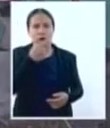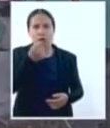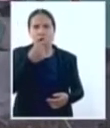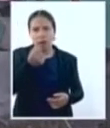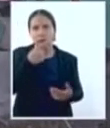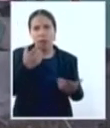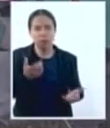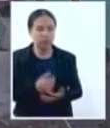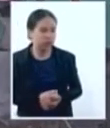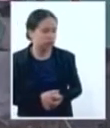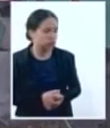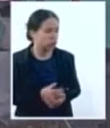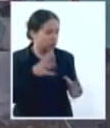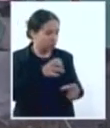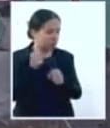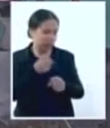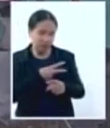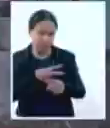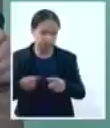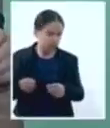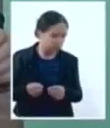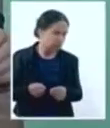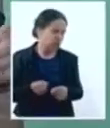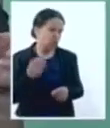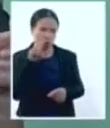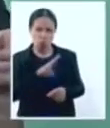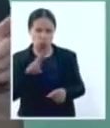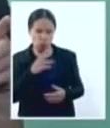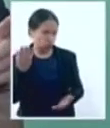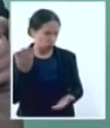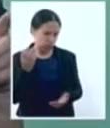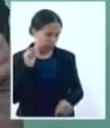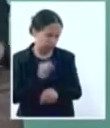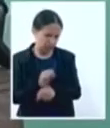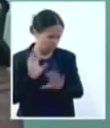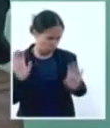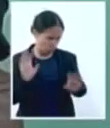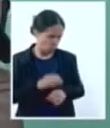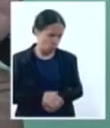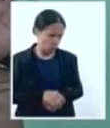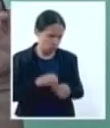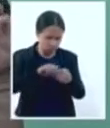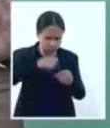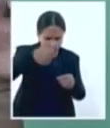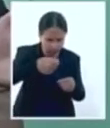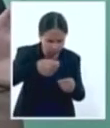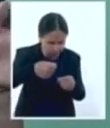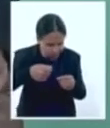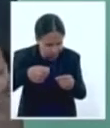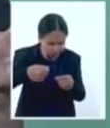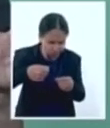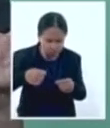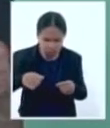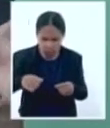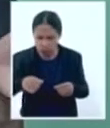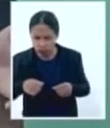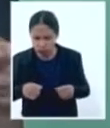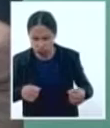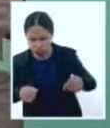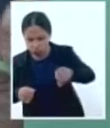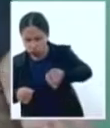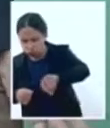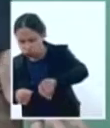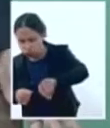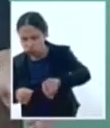Ou vencido, por algum motivo não vai ser mais utilizado, né? Porque é muito comum... Abrir a cápsula, jogar o pozinho fora. As pessoas fazem isso na vida real,